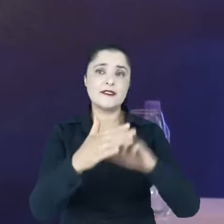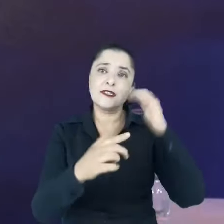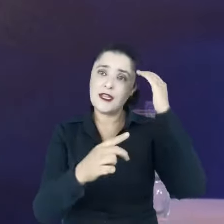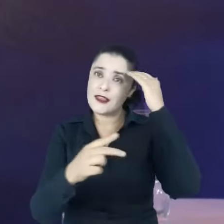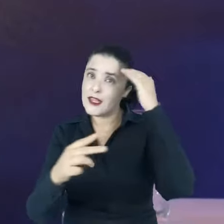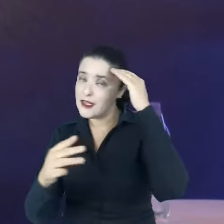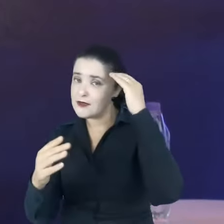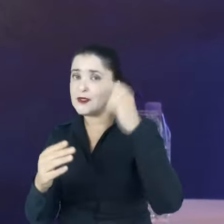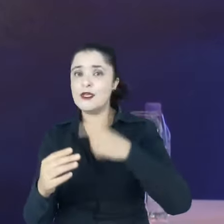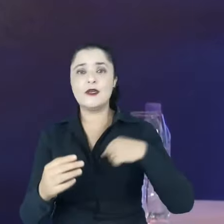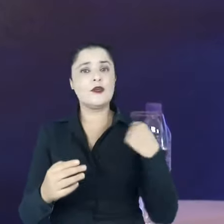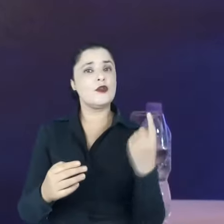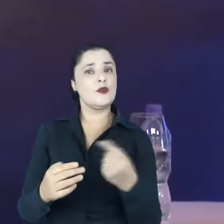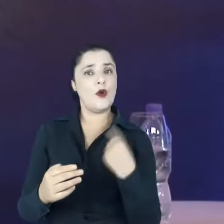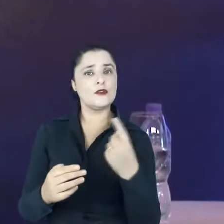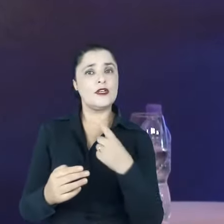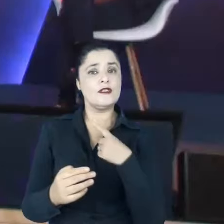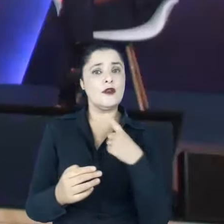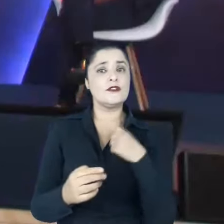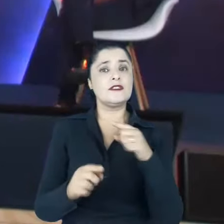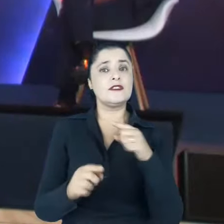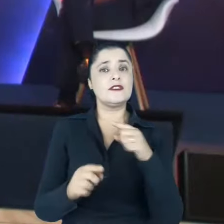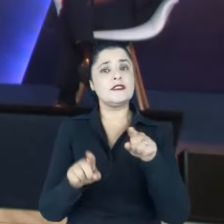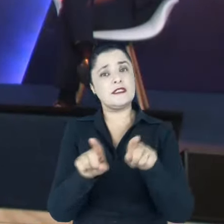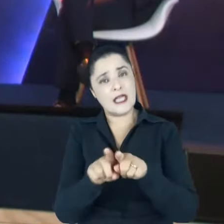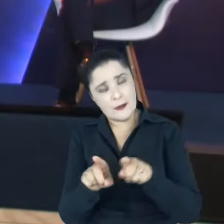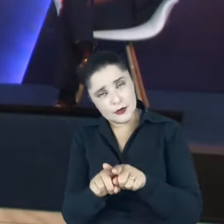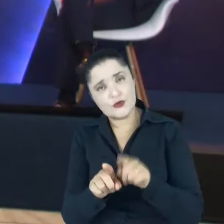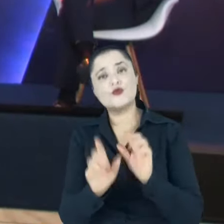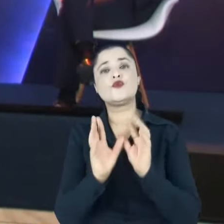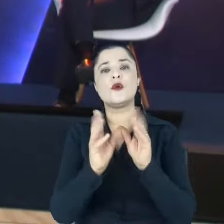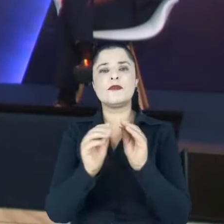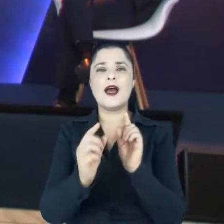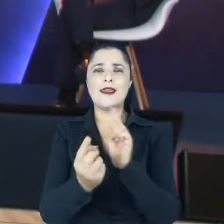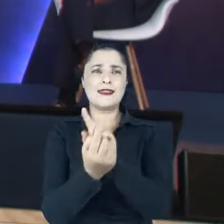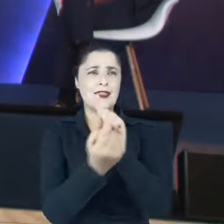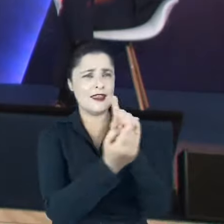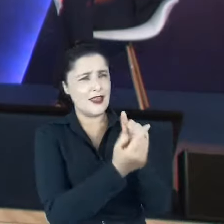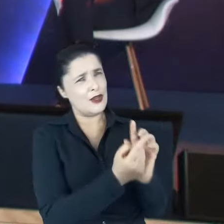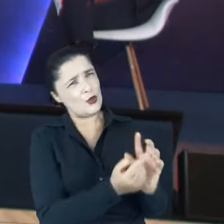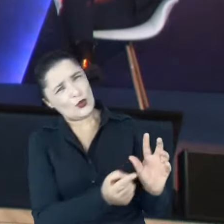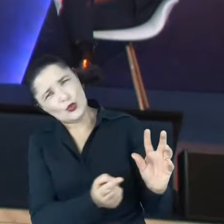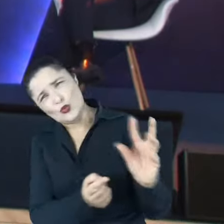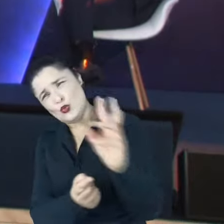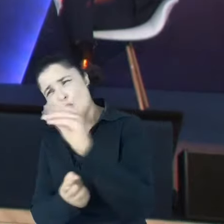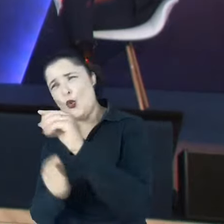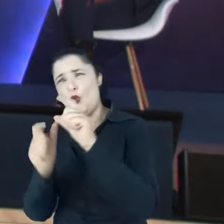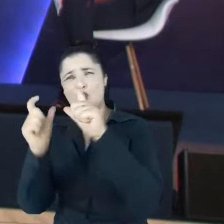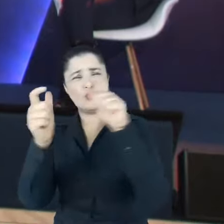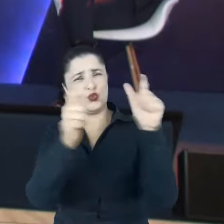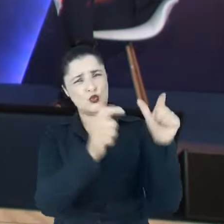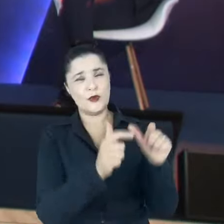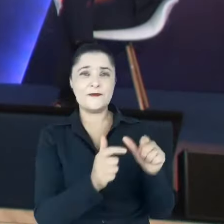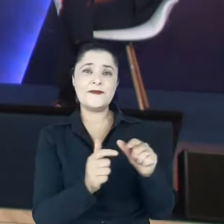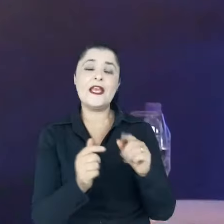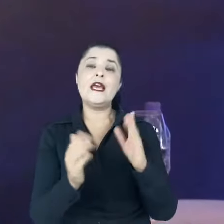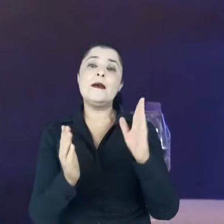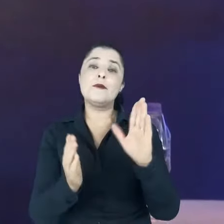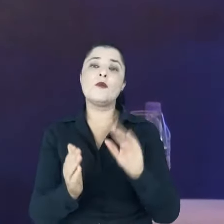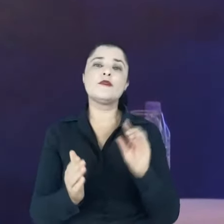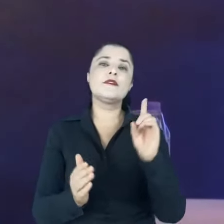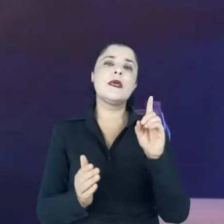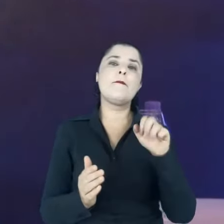só shareholders, mas temos que atender a todos os stakeholders. Acho que numa democracia,